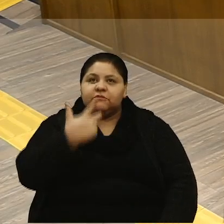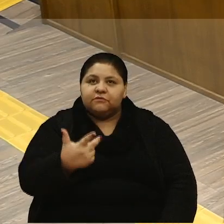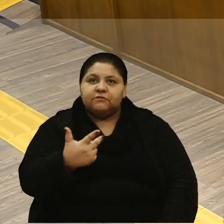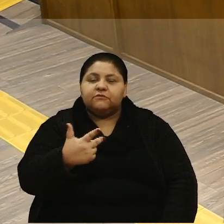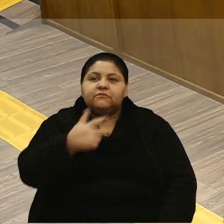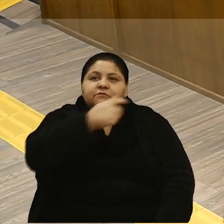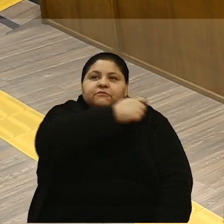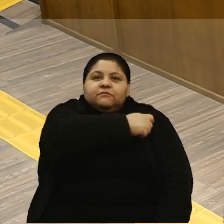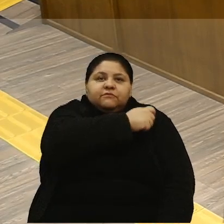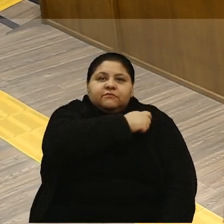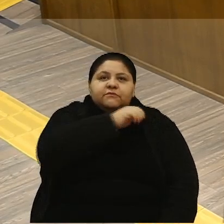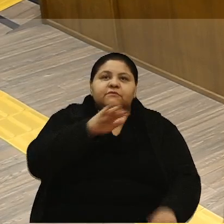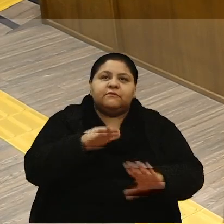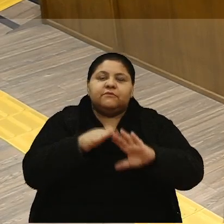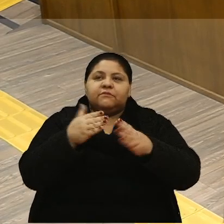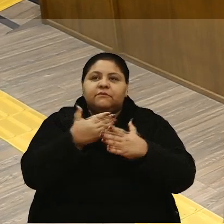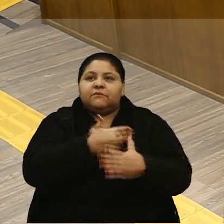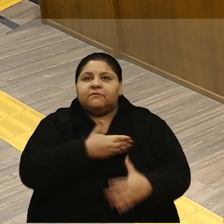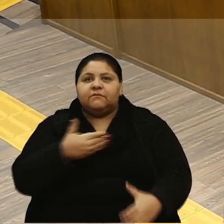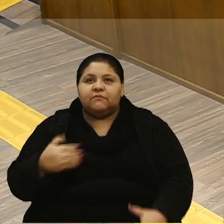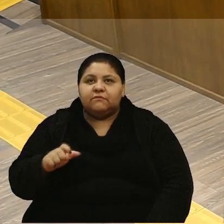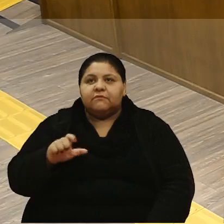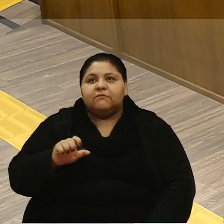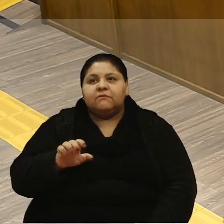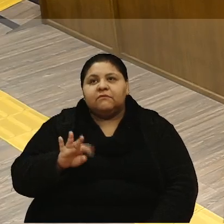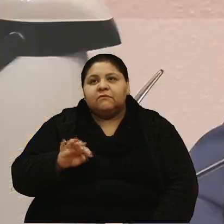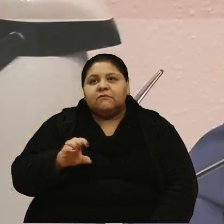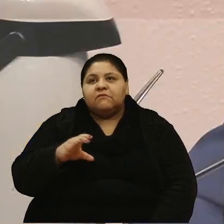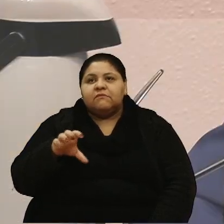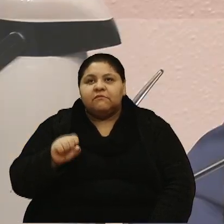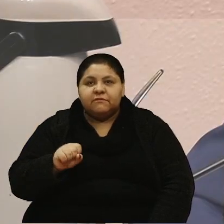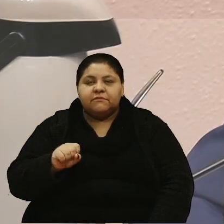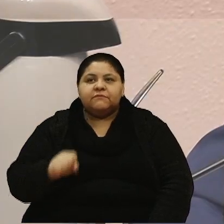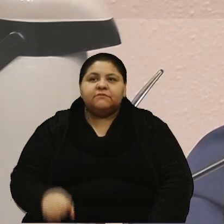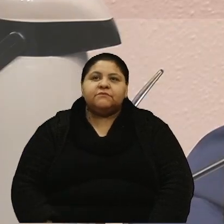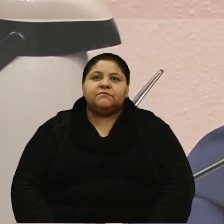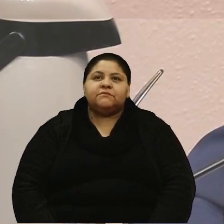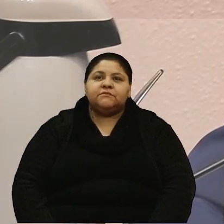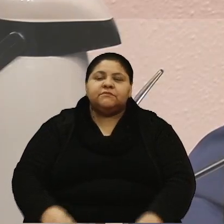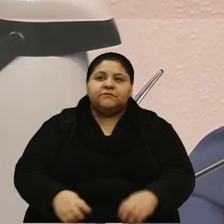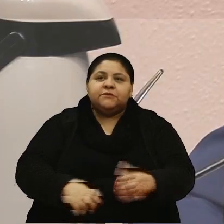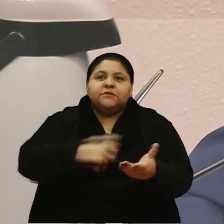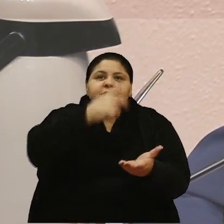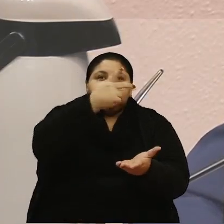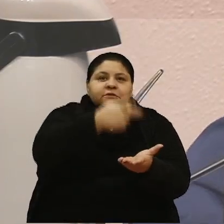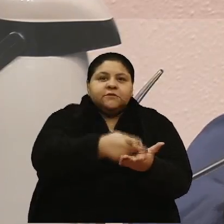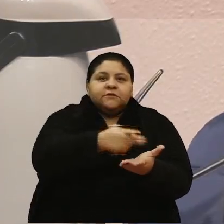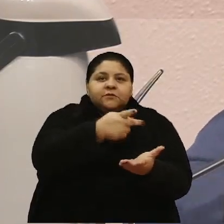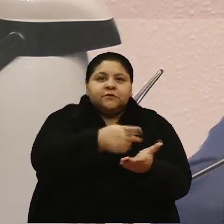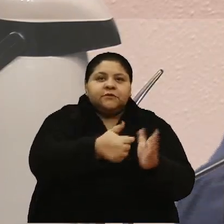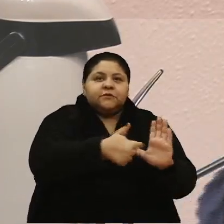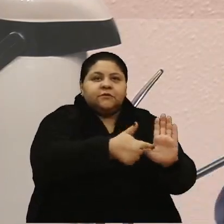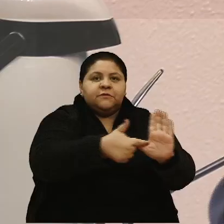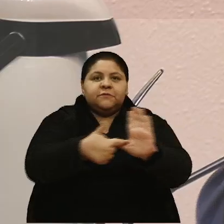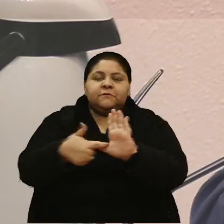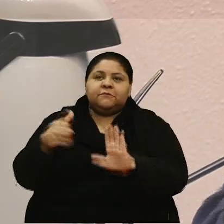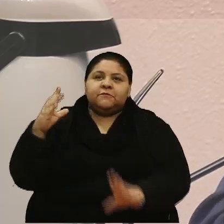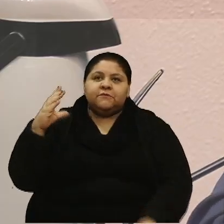os alunos da Escola Pública do ETEX que foram premiados, né, nessa mostra